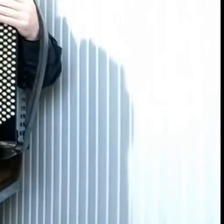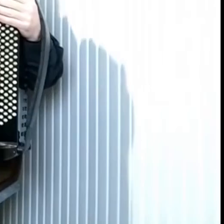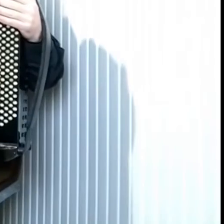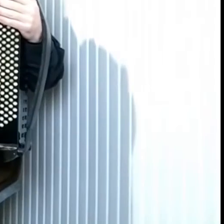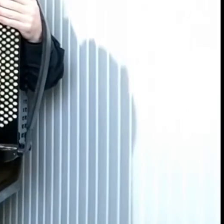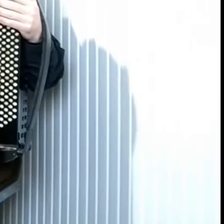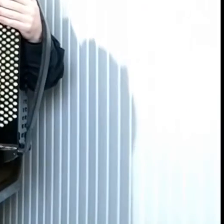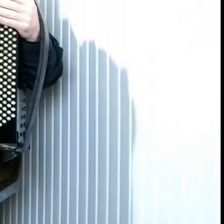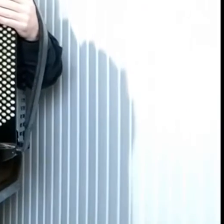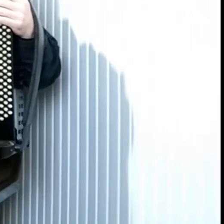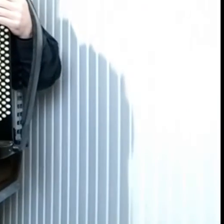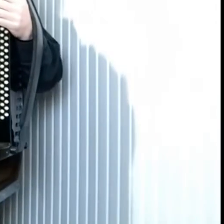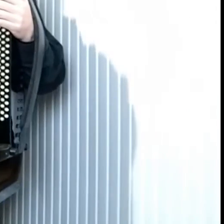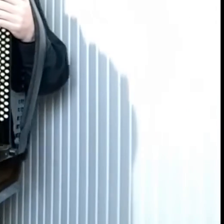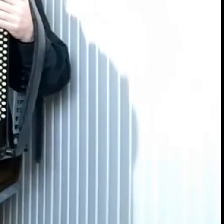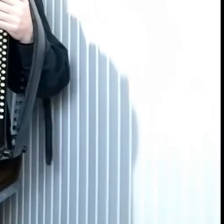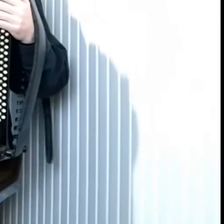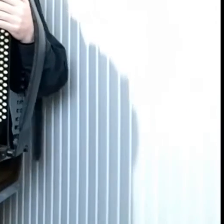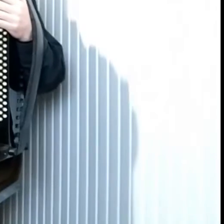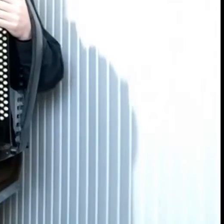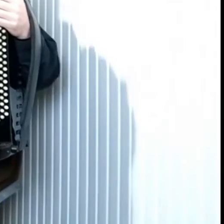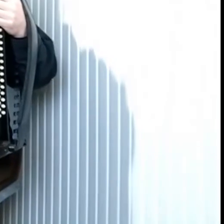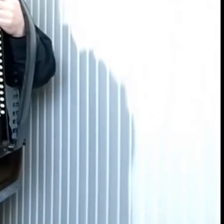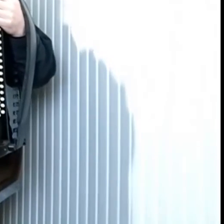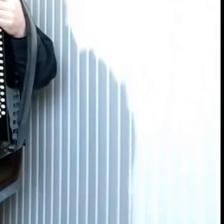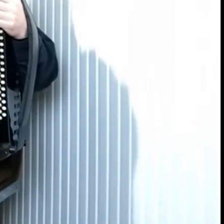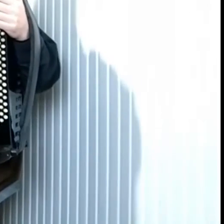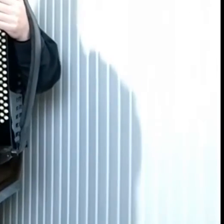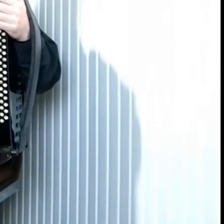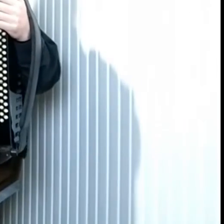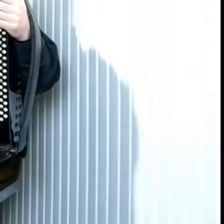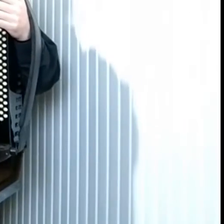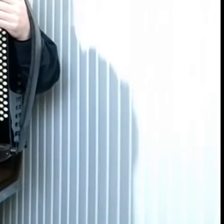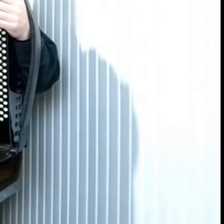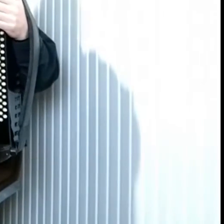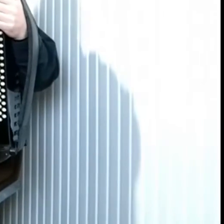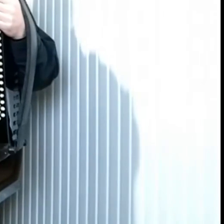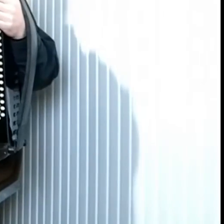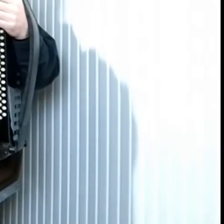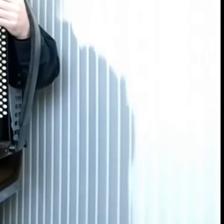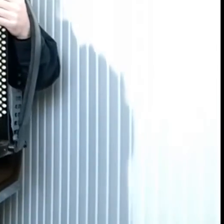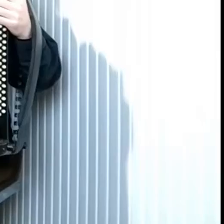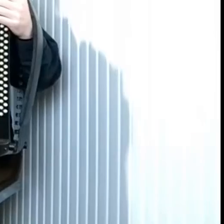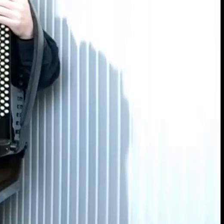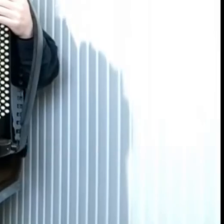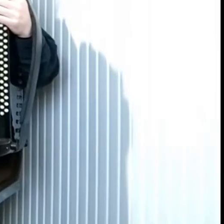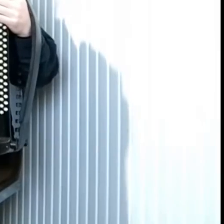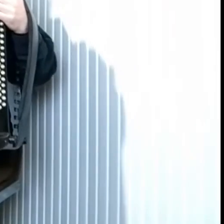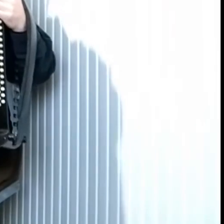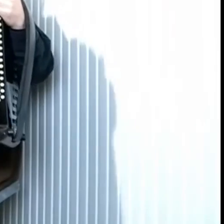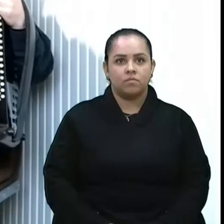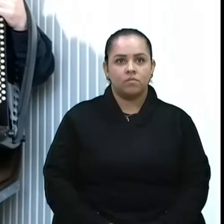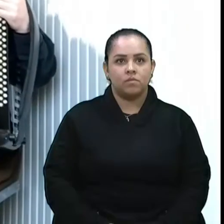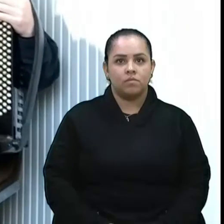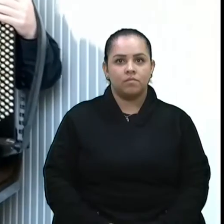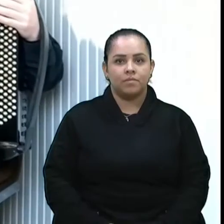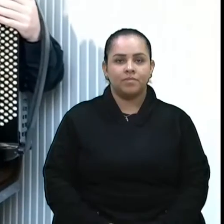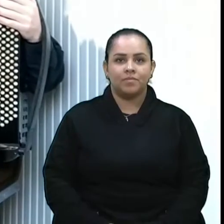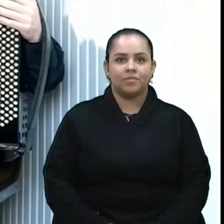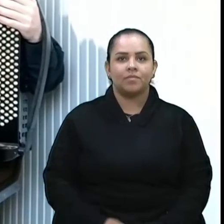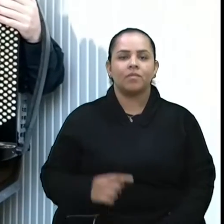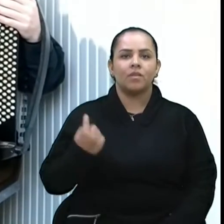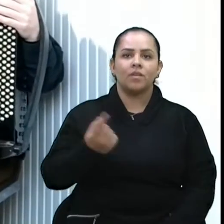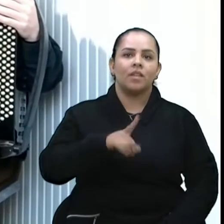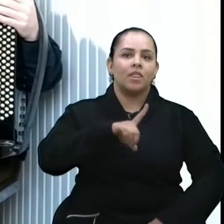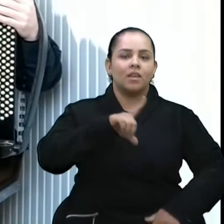sou o André Arose, como você disse, e aqui ao meu lado está Giba Soares, né? E a gente tem um trabalho, então, de acordeão,